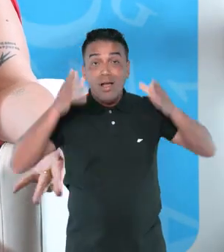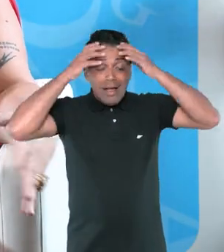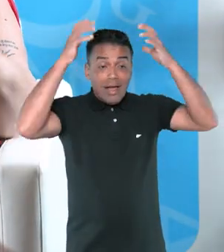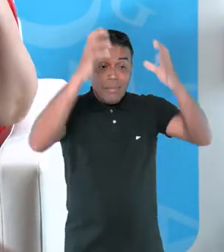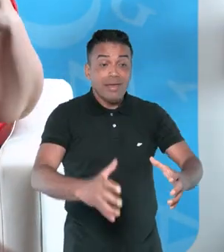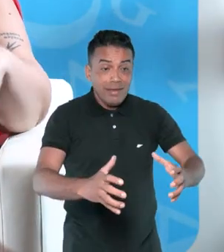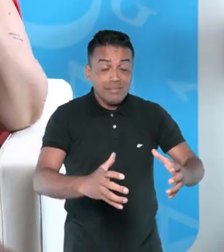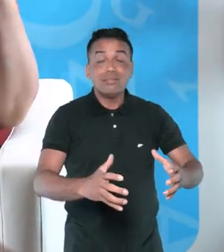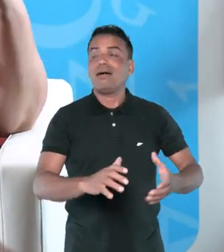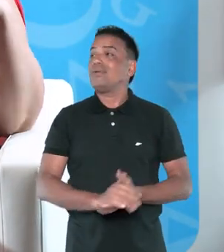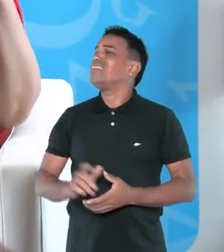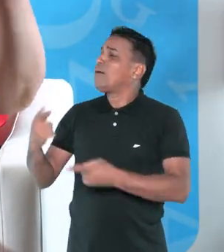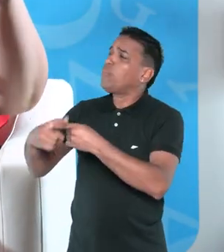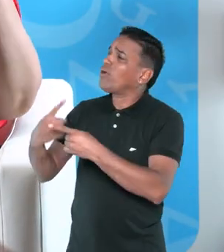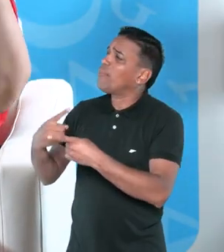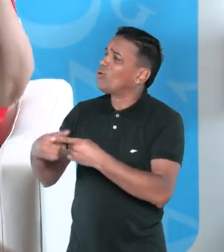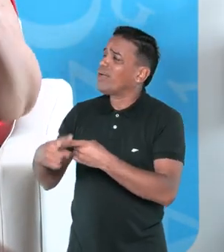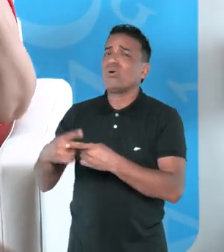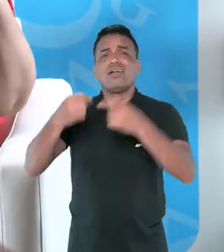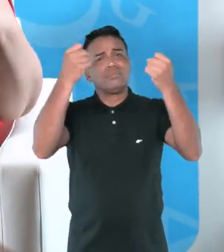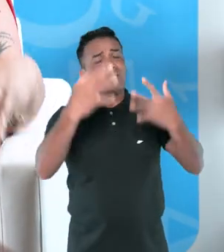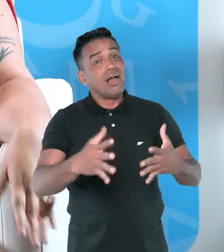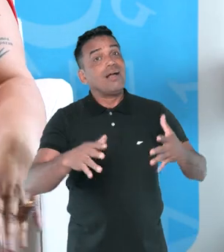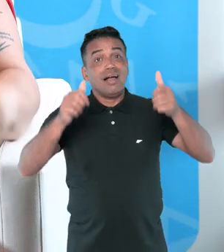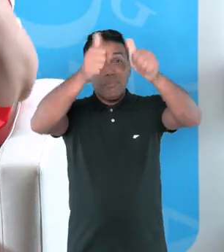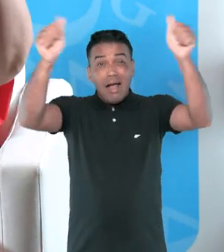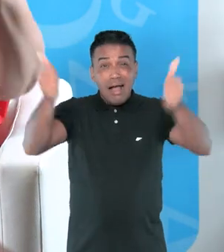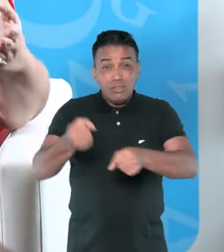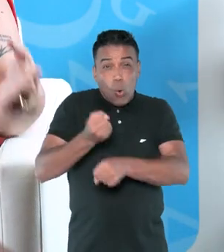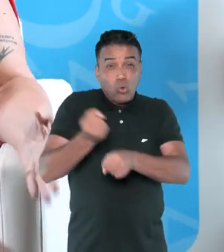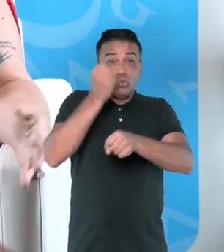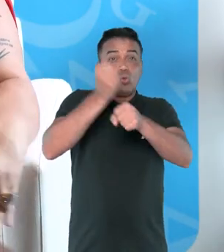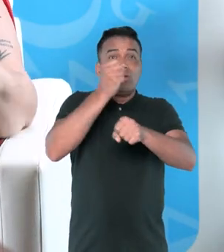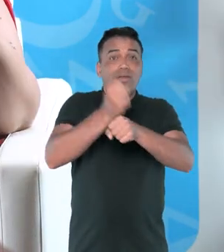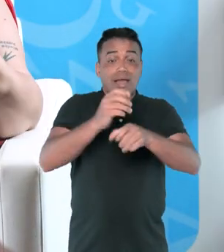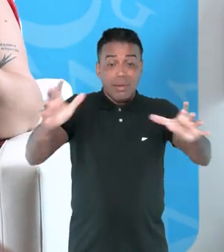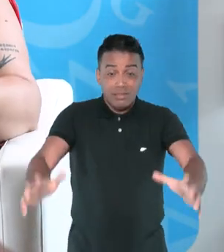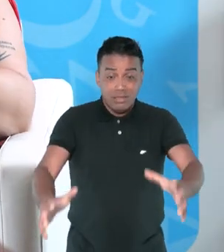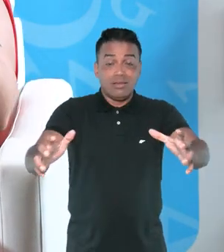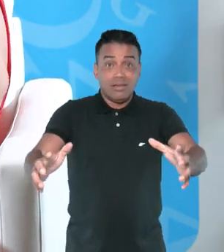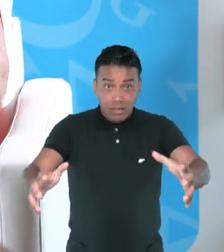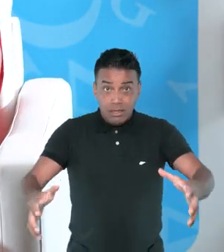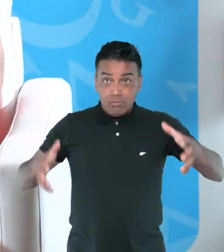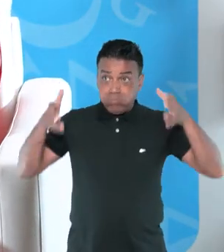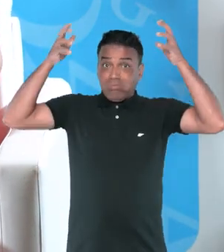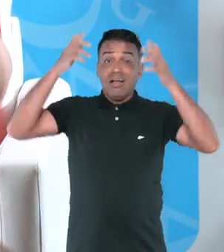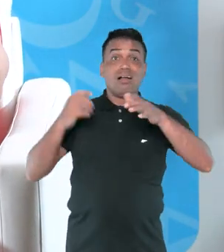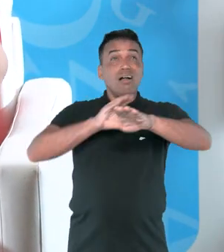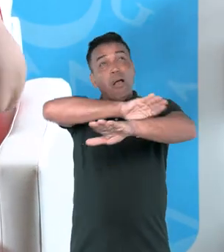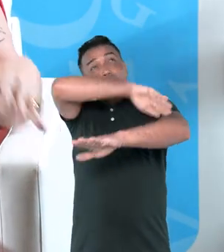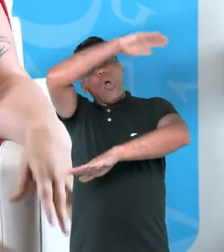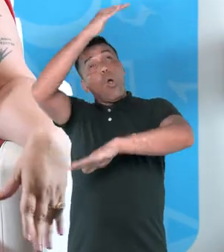por quê? Eu disse, por quê? Tarará, não sei o quê, foram montados, né, erraram. Mas por que não subiram a cabeça? Por que não dá para subir? Porque o morro é muito